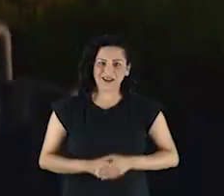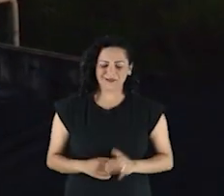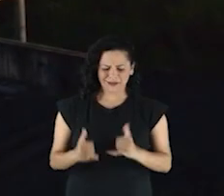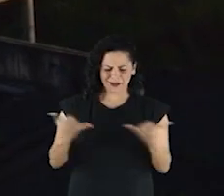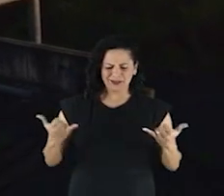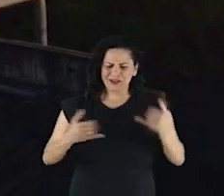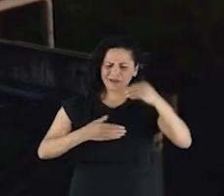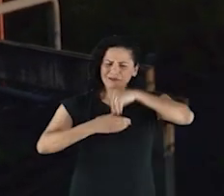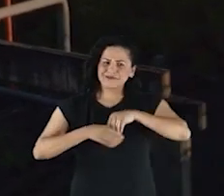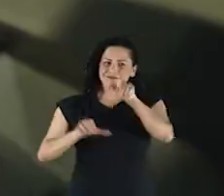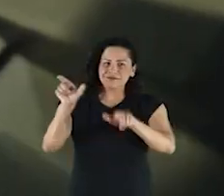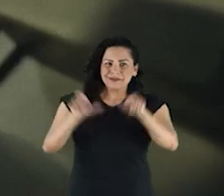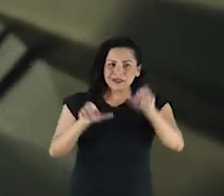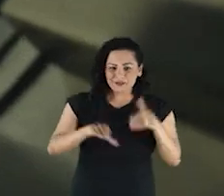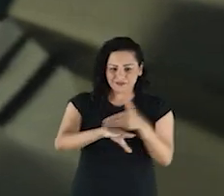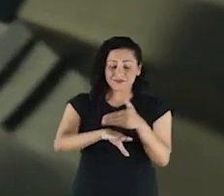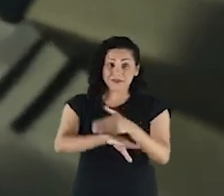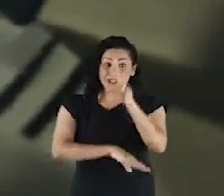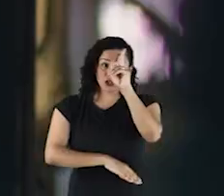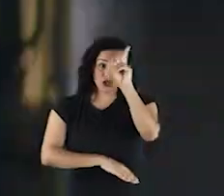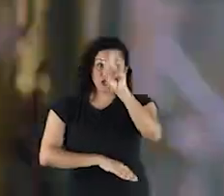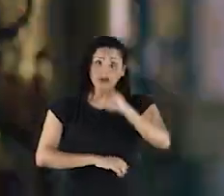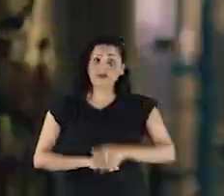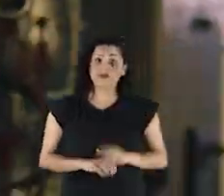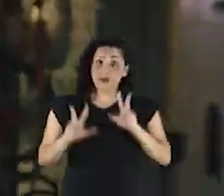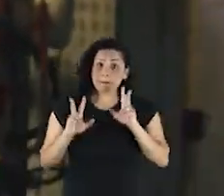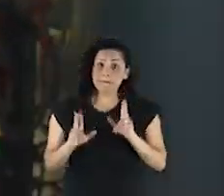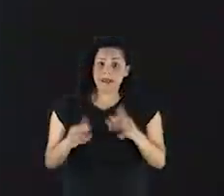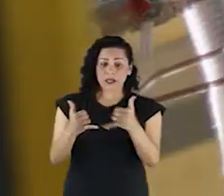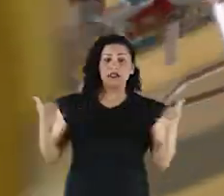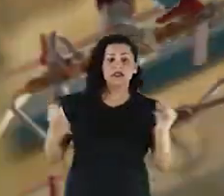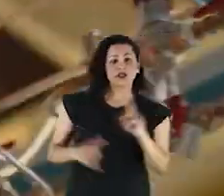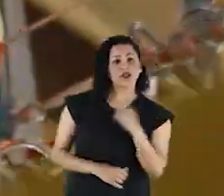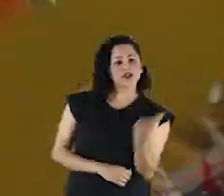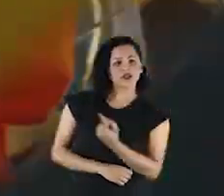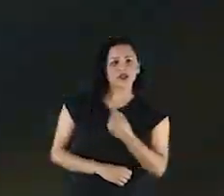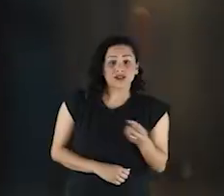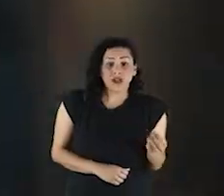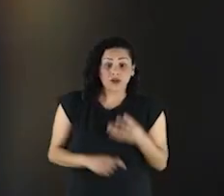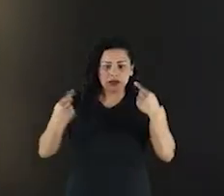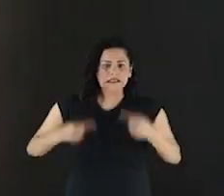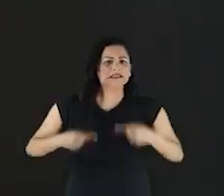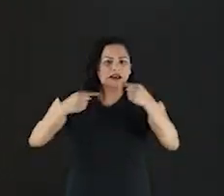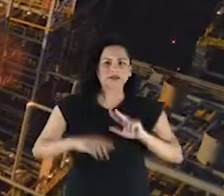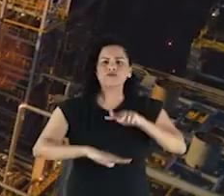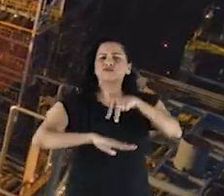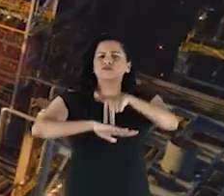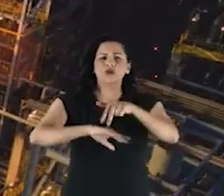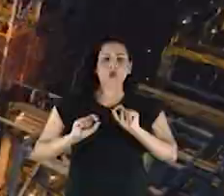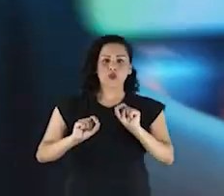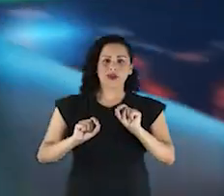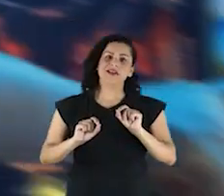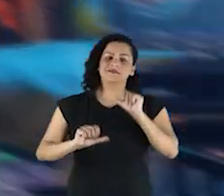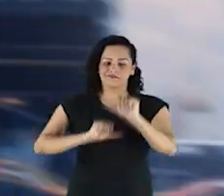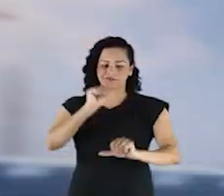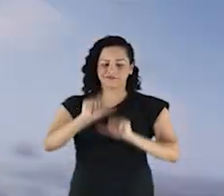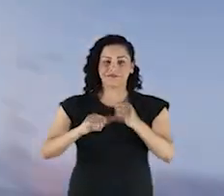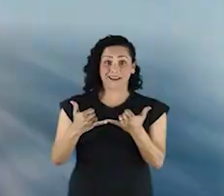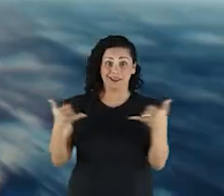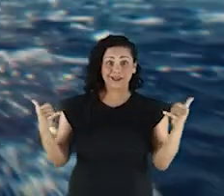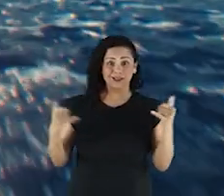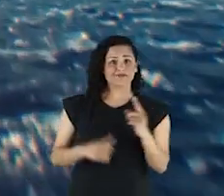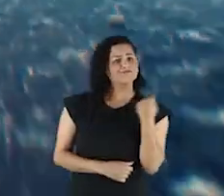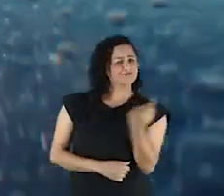anos. Uma energia que está em quem faz parte dessa história. E é com essa energia que vamos liderar uma nova jornada, a da